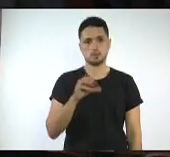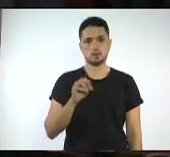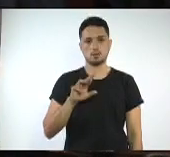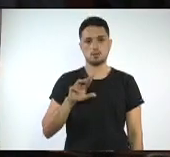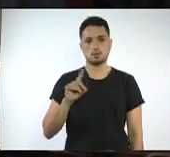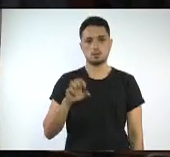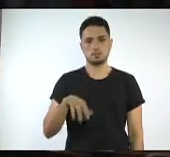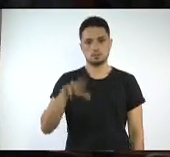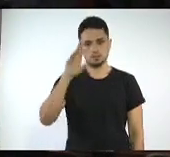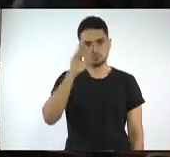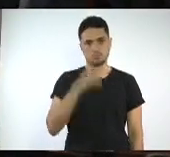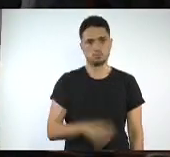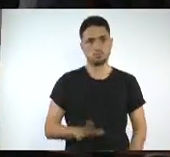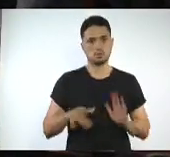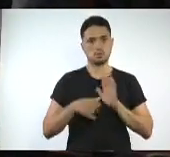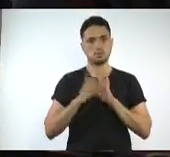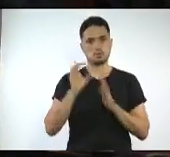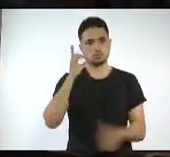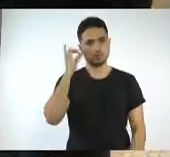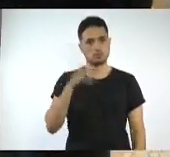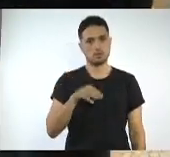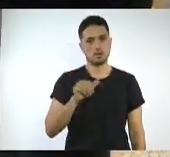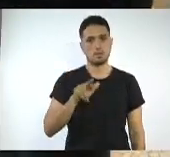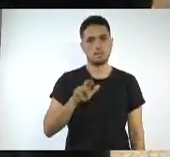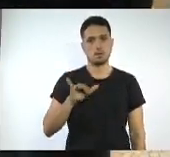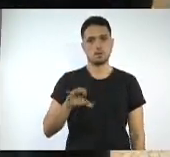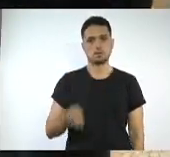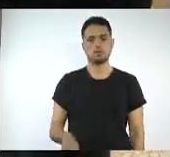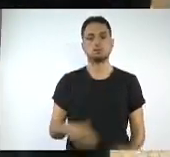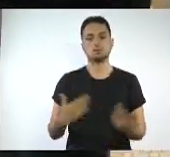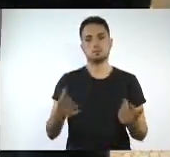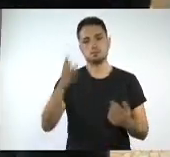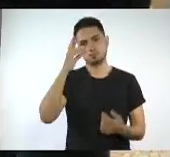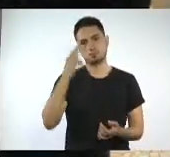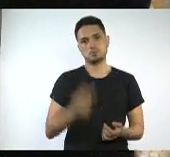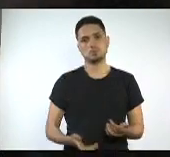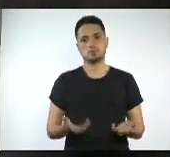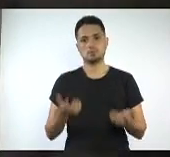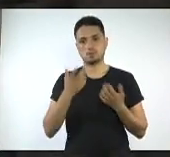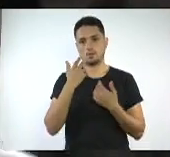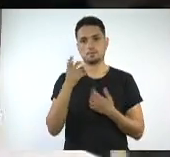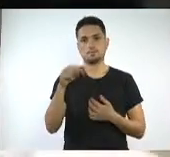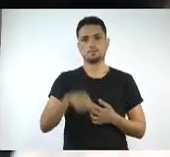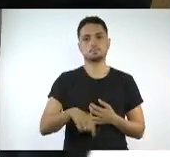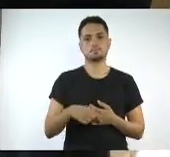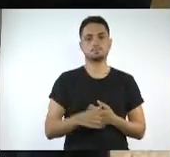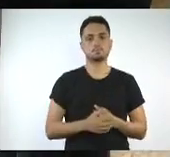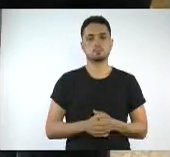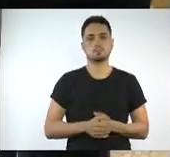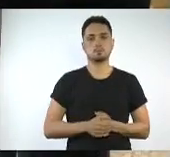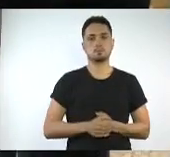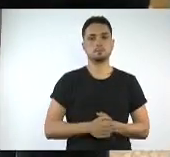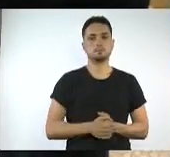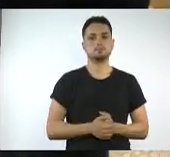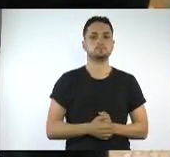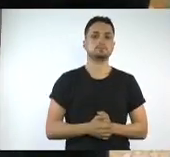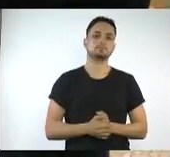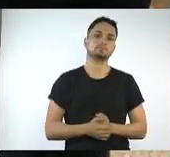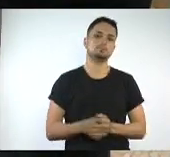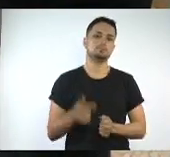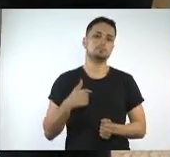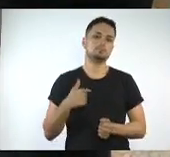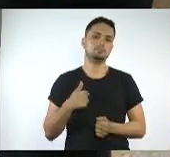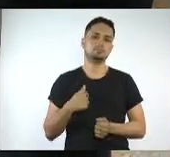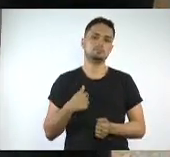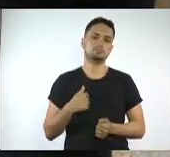Roberto. Senhor presidente, eu gostaria de deixar aqui registrado o meu